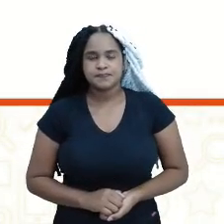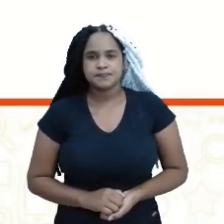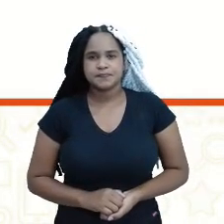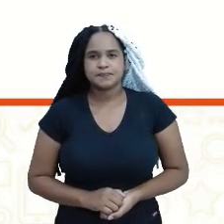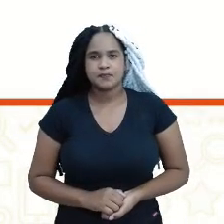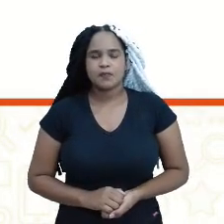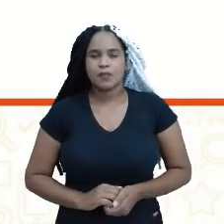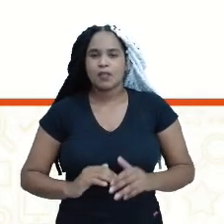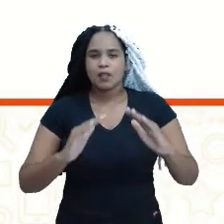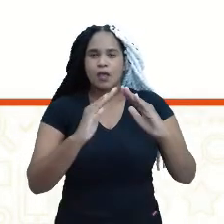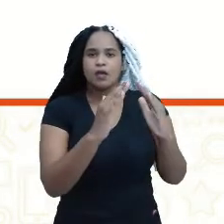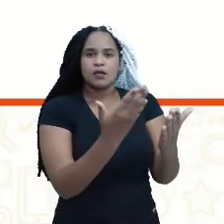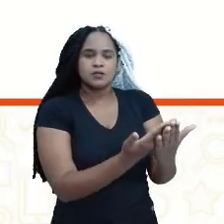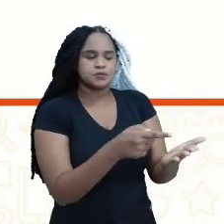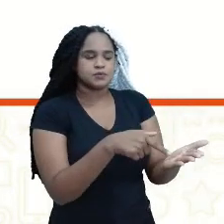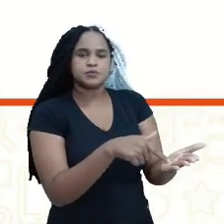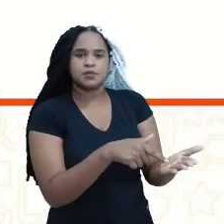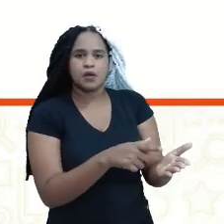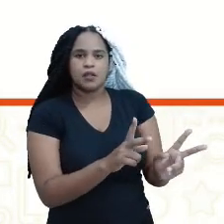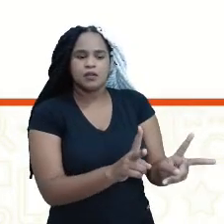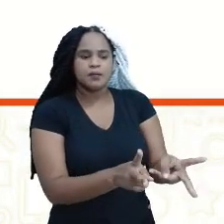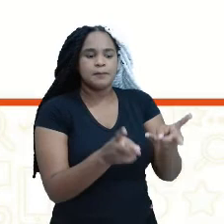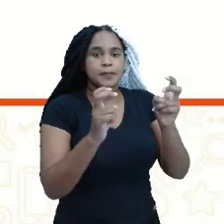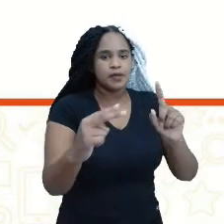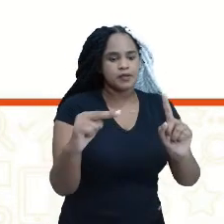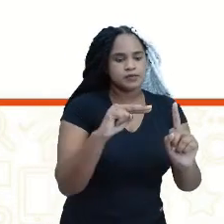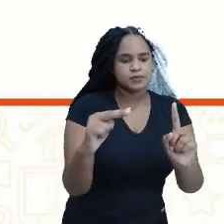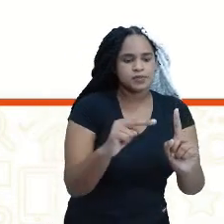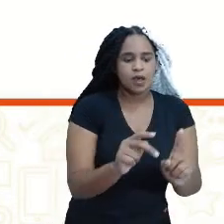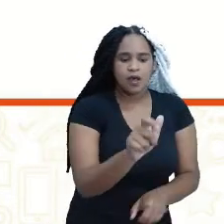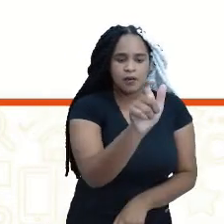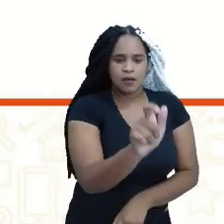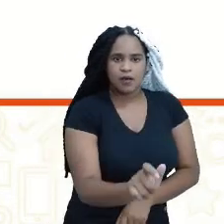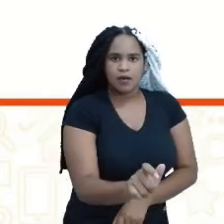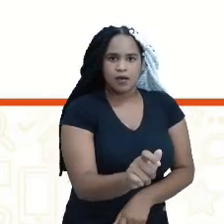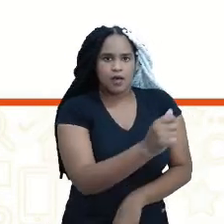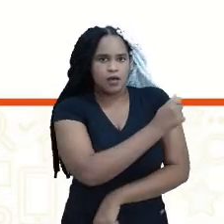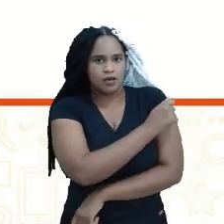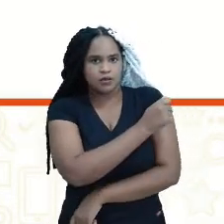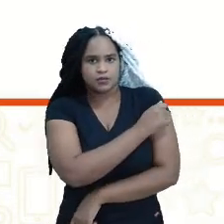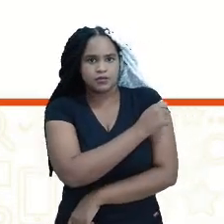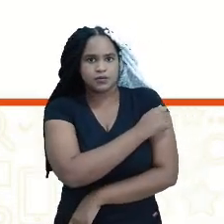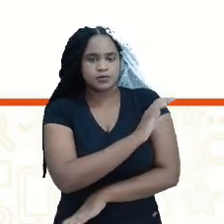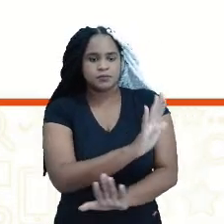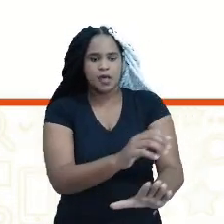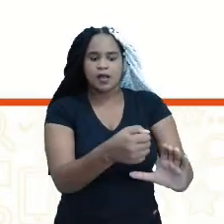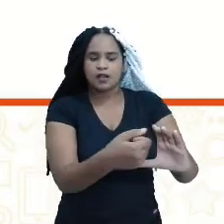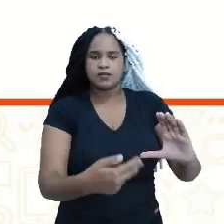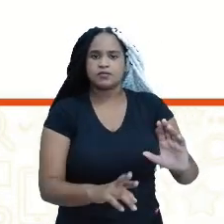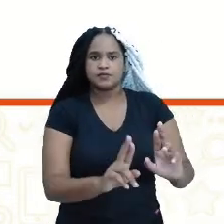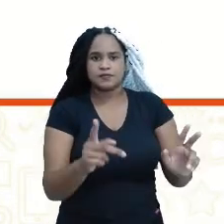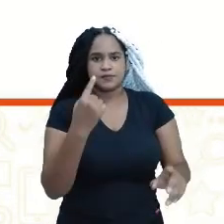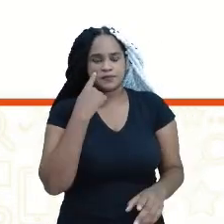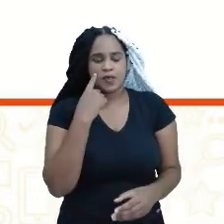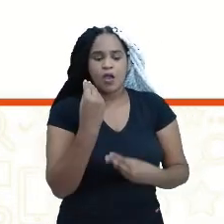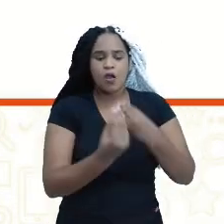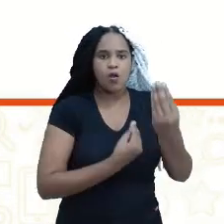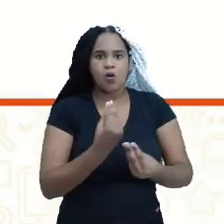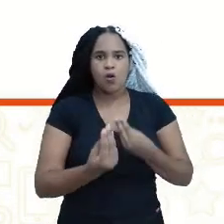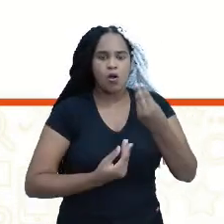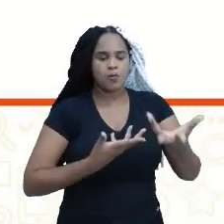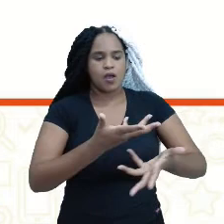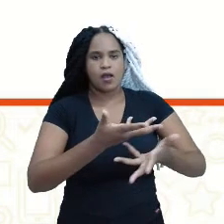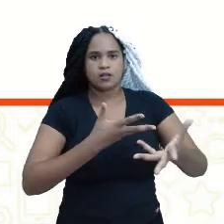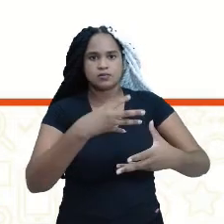A escola observa essa mesma criança por outros aspectos. Os aspectos da relação social, do